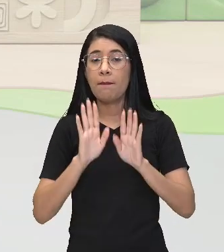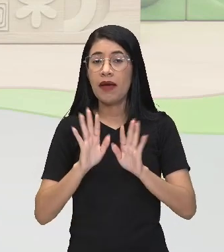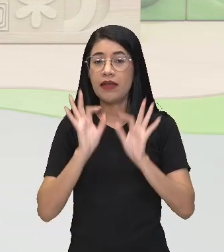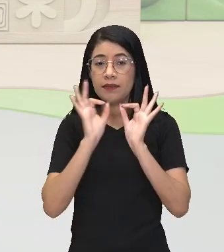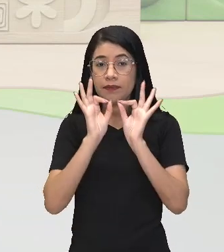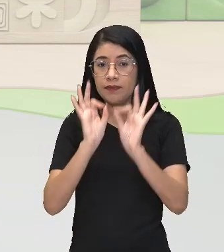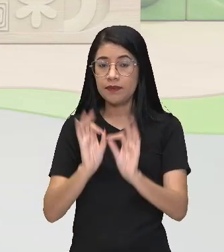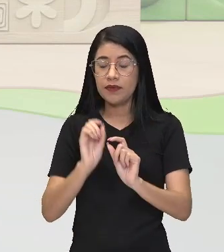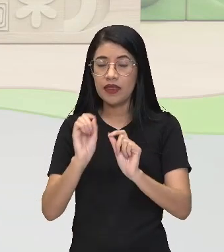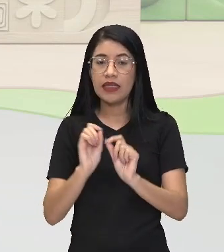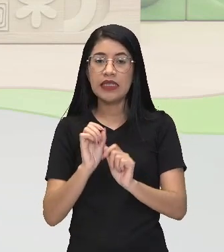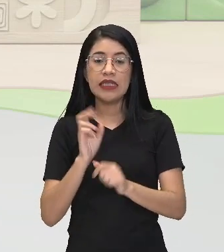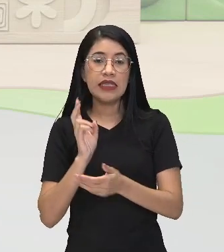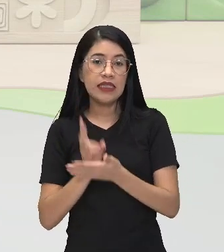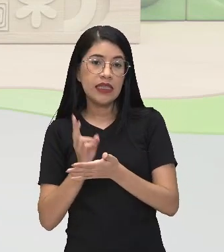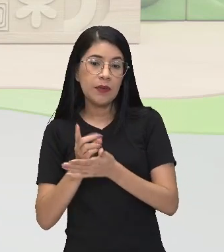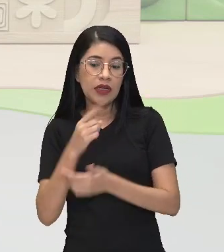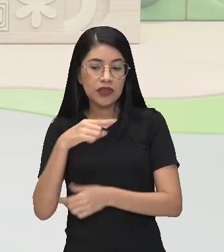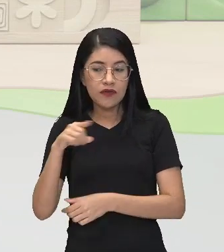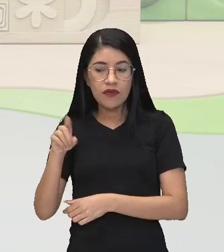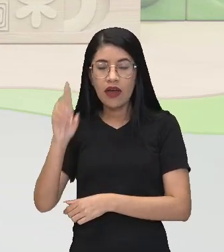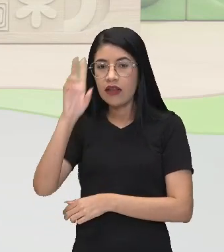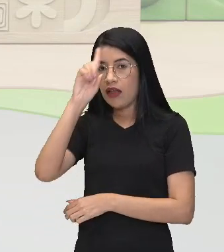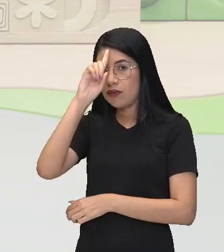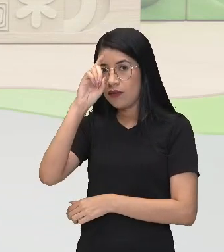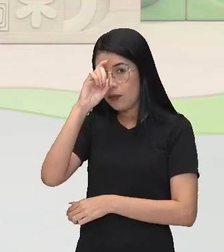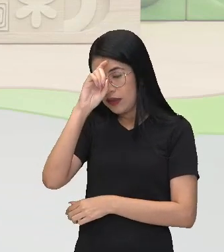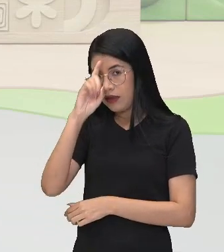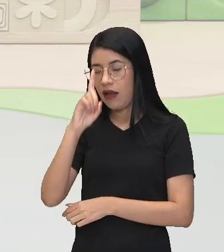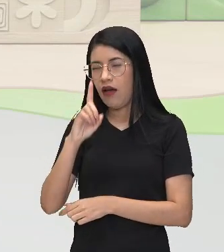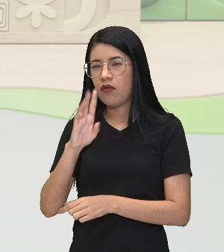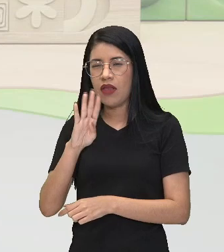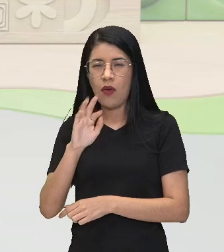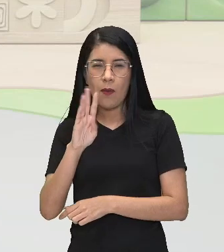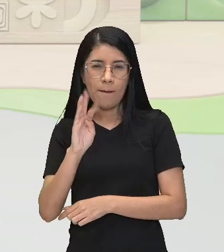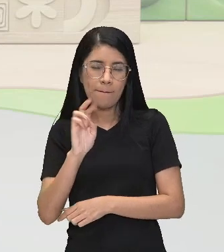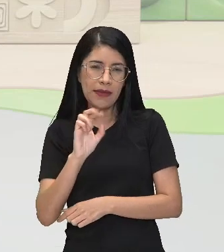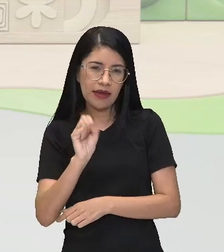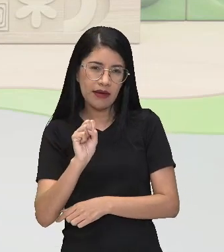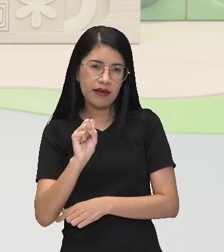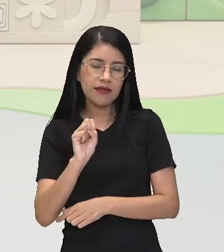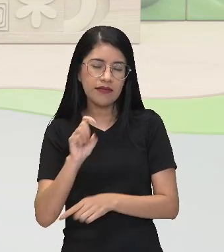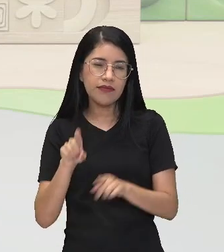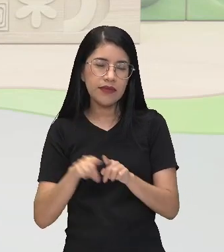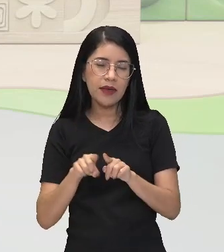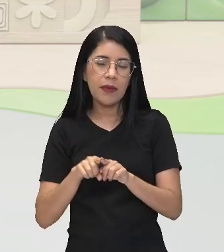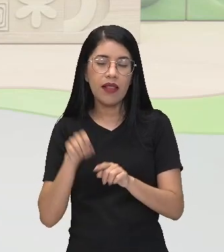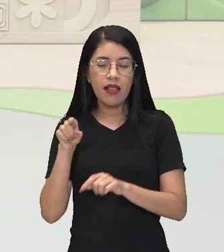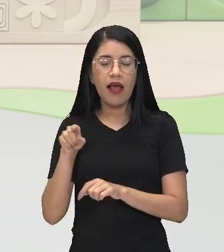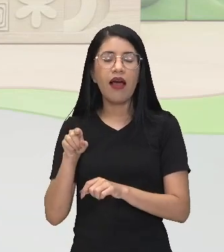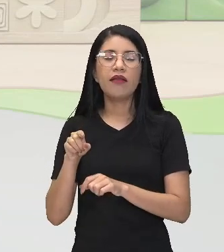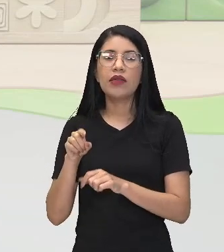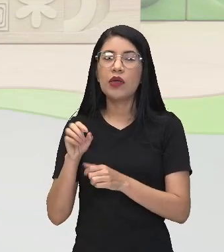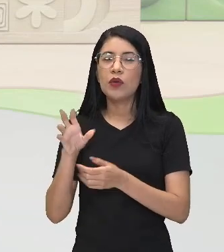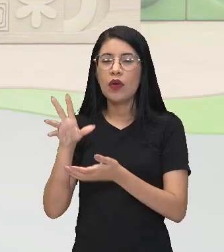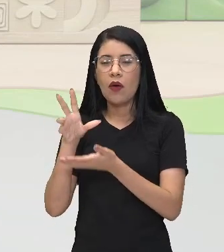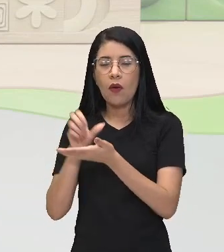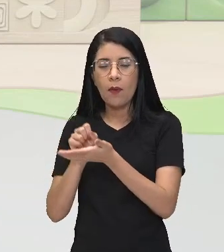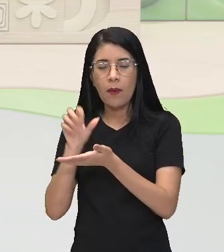um atendimento de saúde, ali, na triagem, os nossos